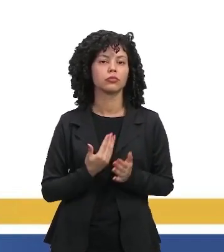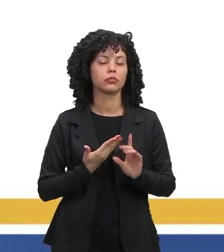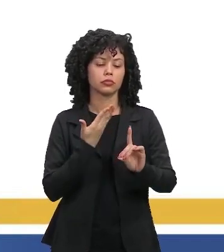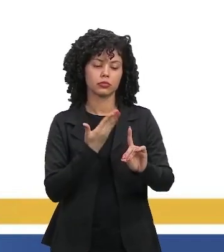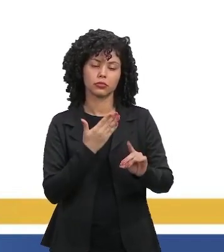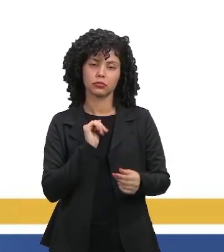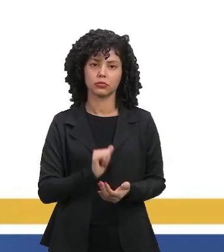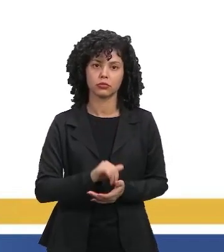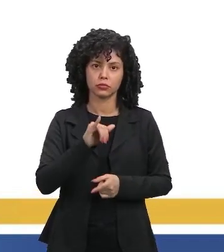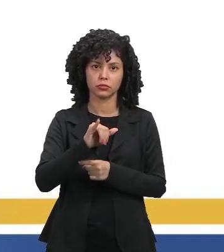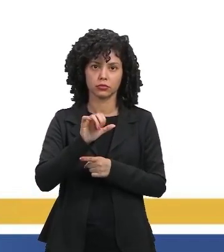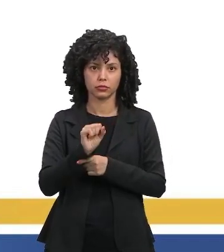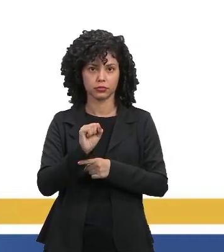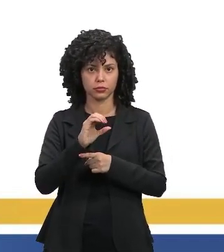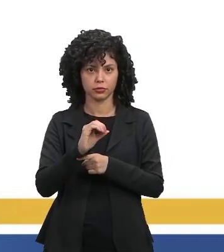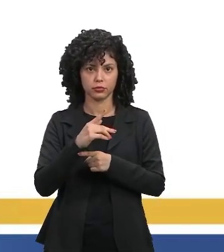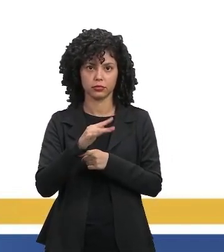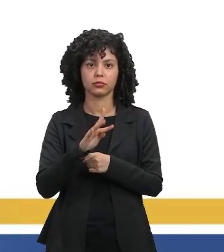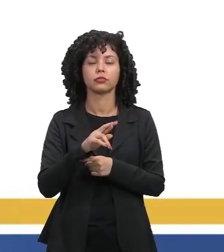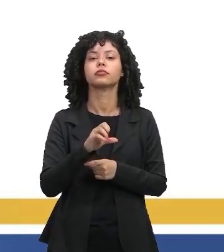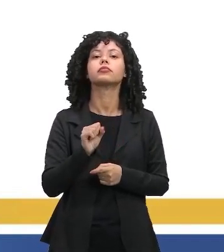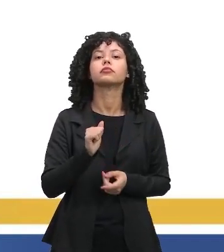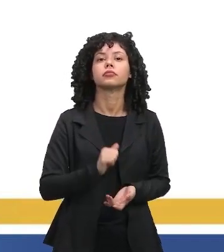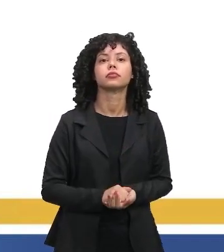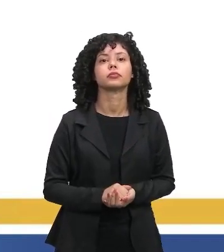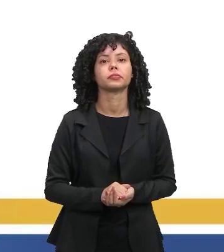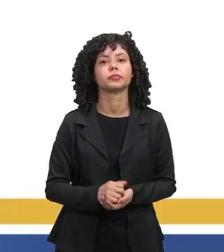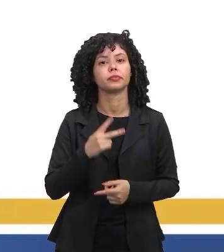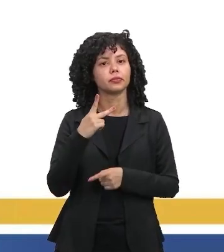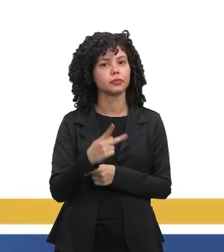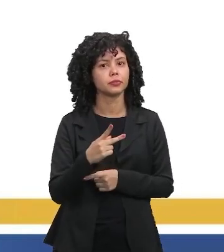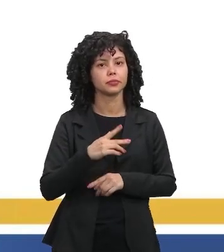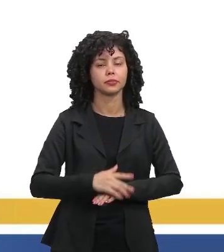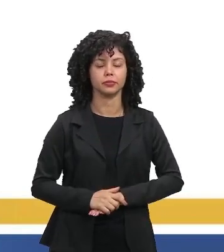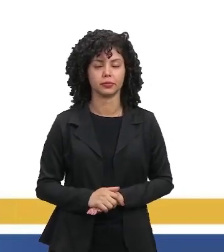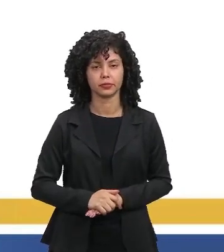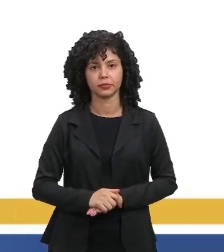de isótopos. Lembra do P de prótons, tá?